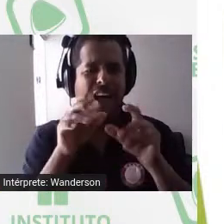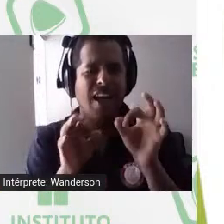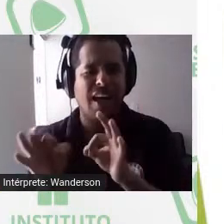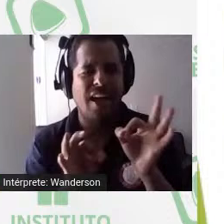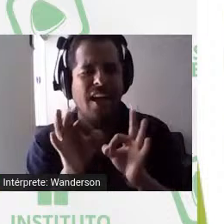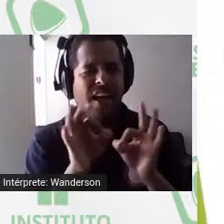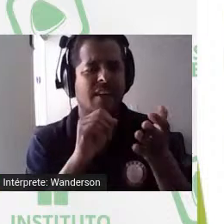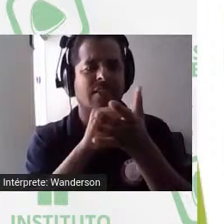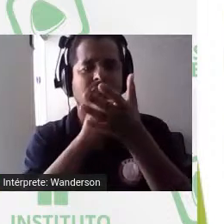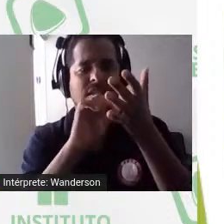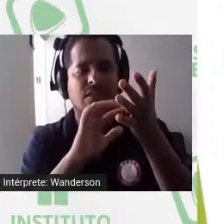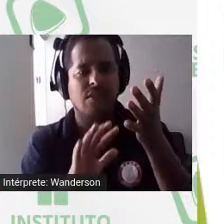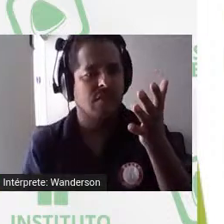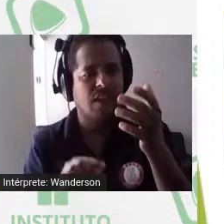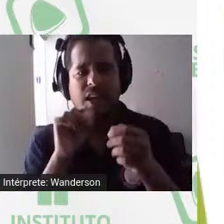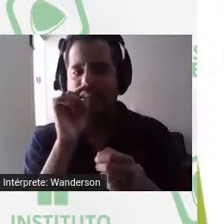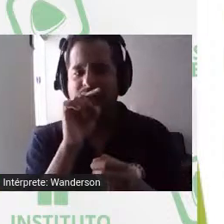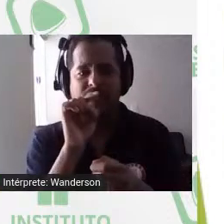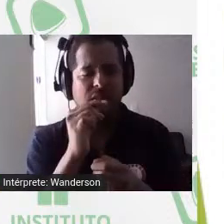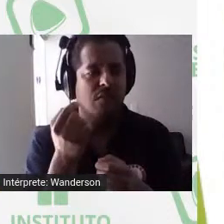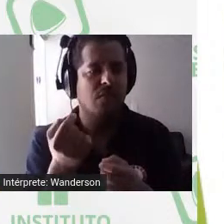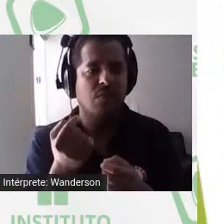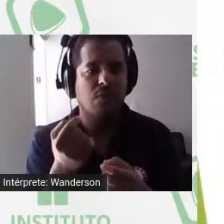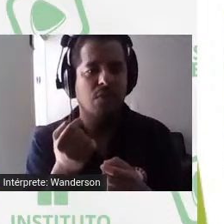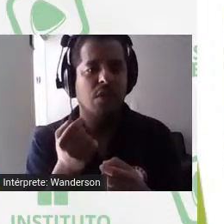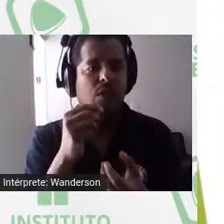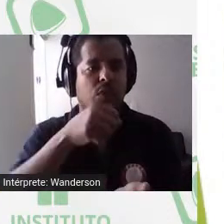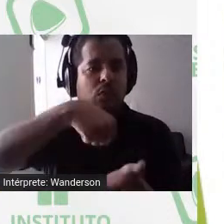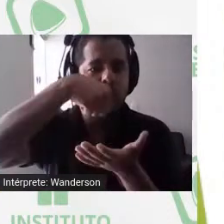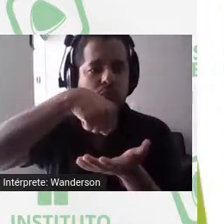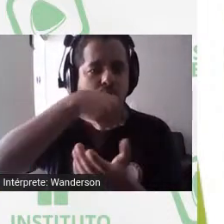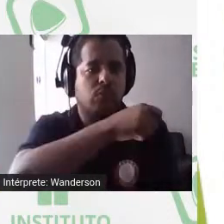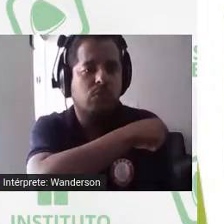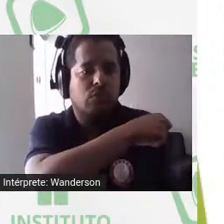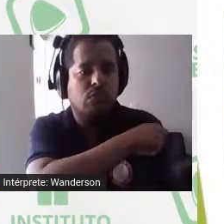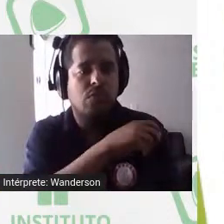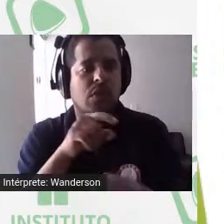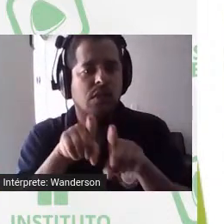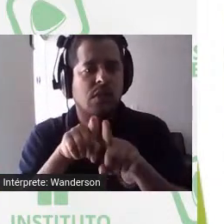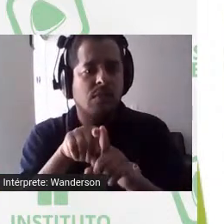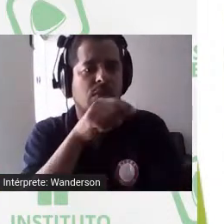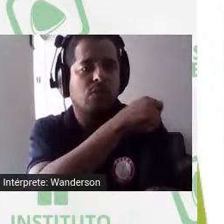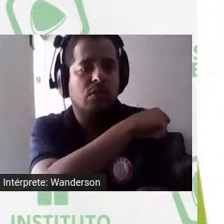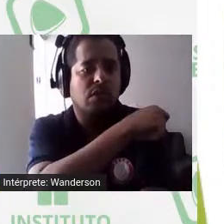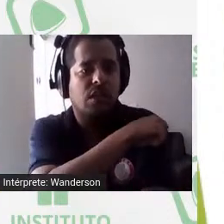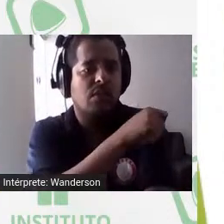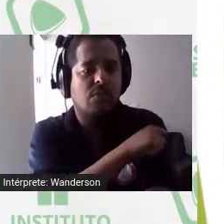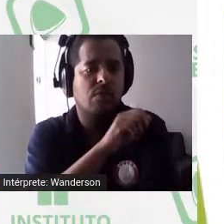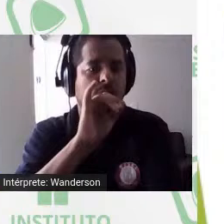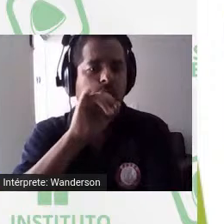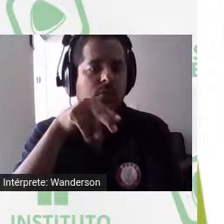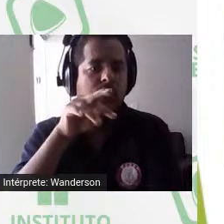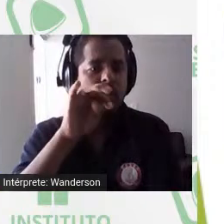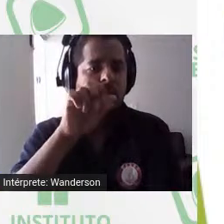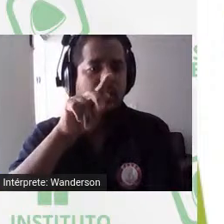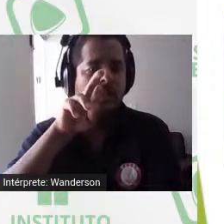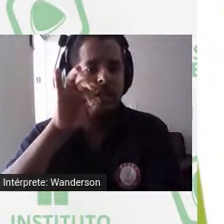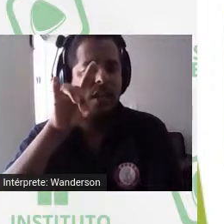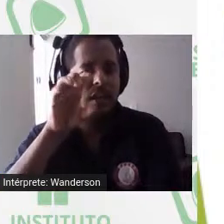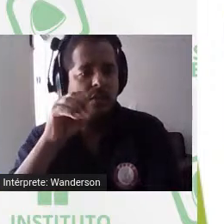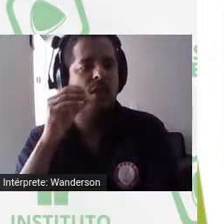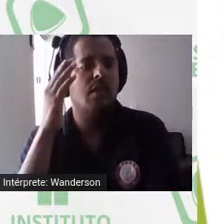foram assim, simultâneas, né, tanto com os bolsistas quanto com os alunos do integrado. E sabemos também